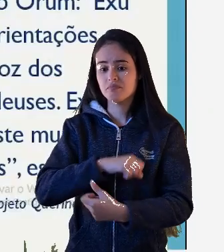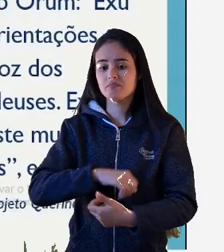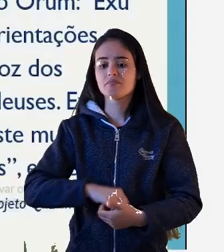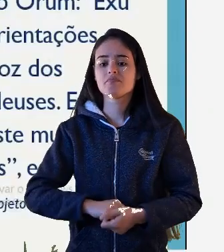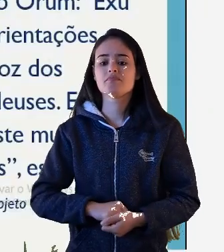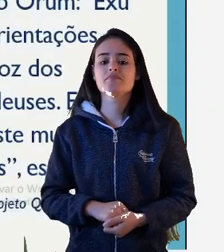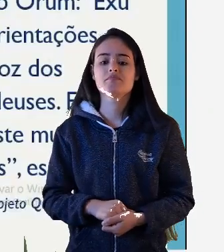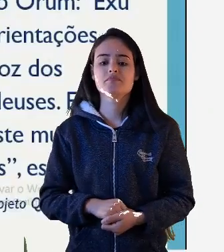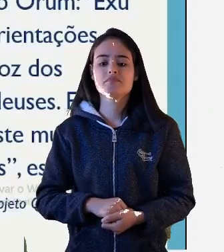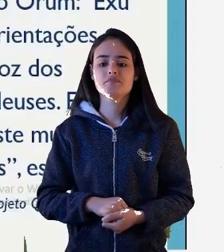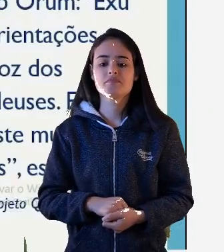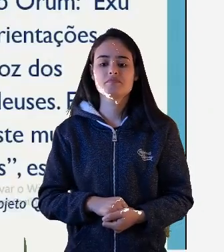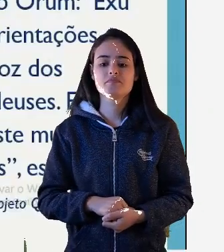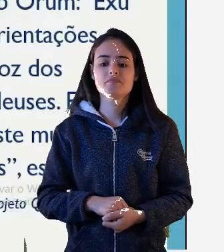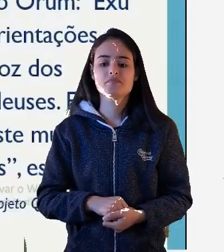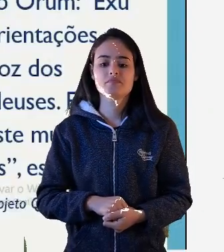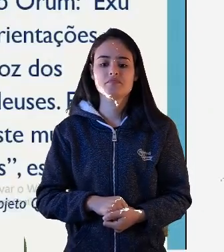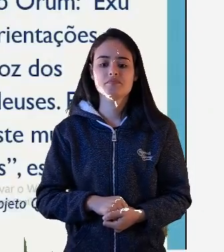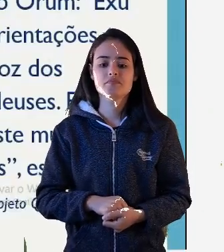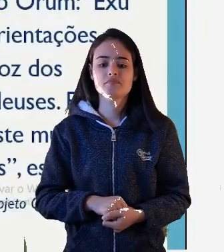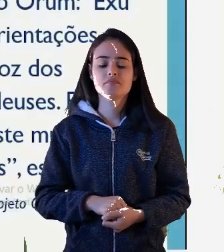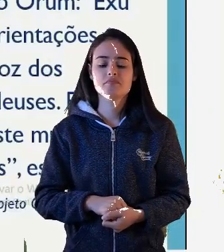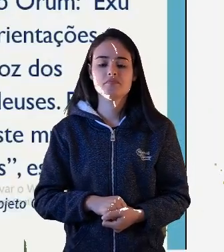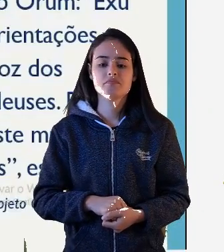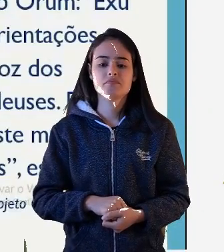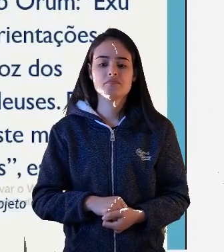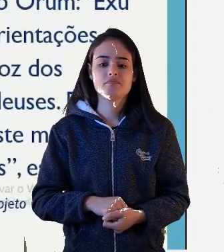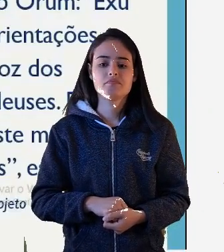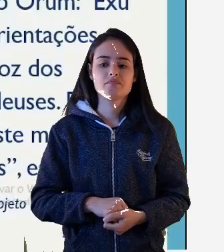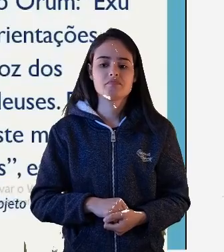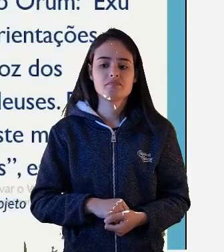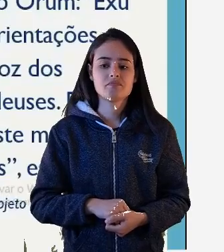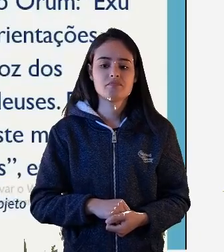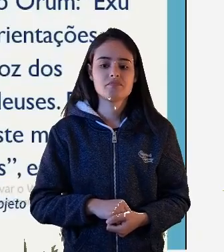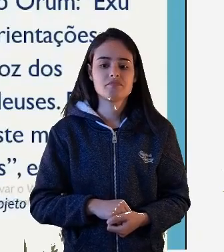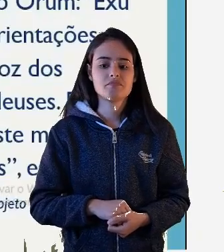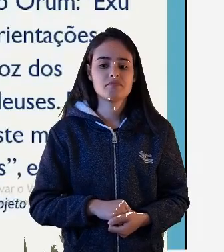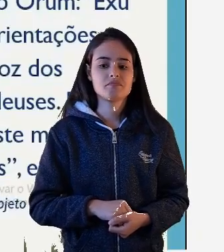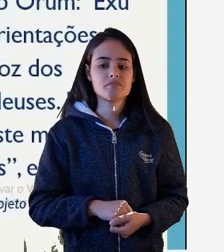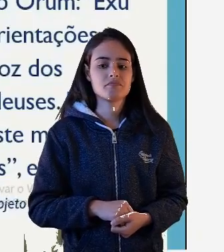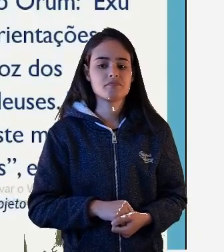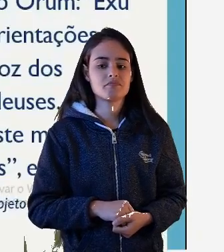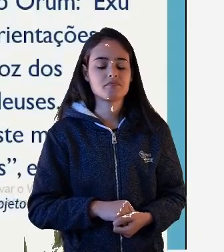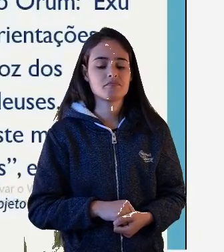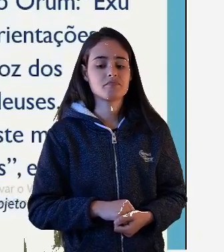De uma fake news aí, de que Exu seria o demônio, né? Porque